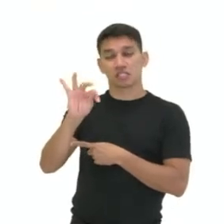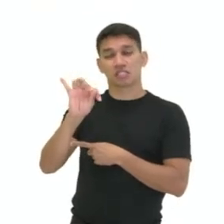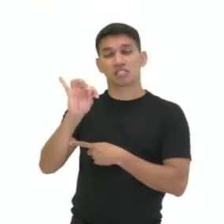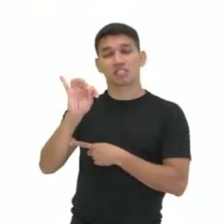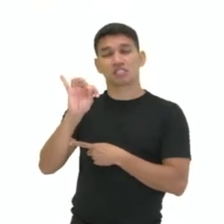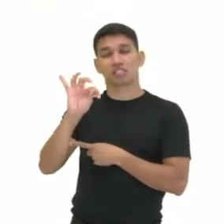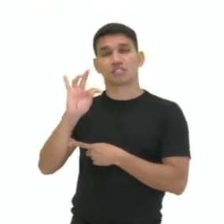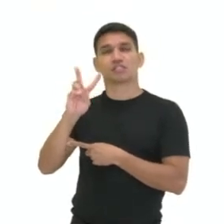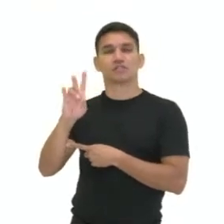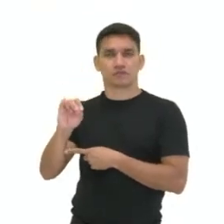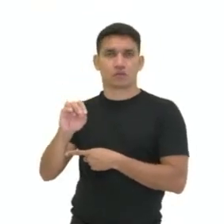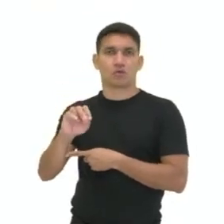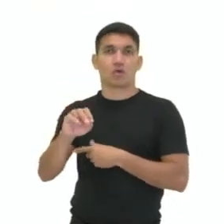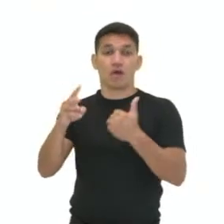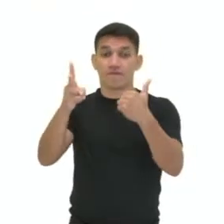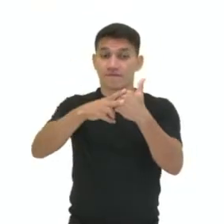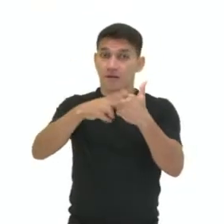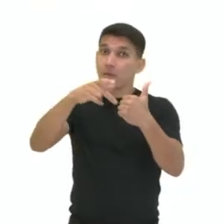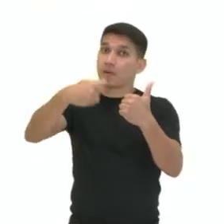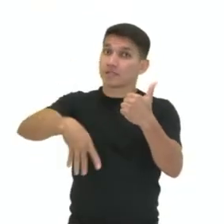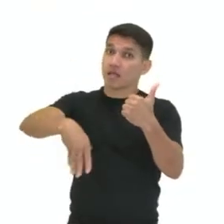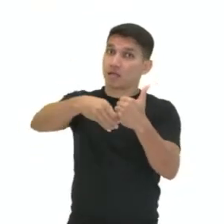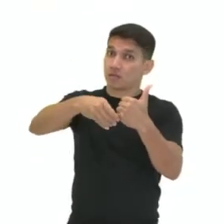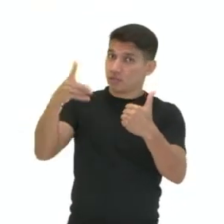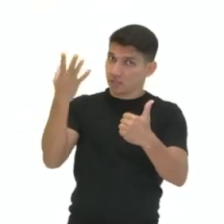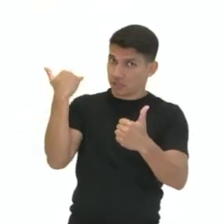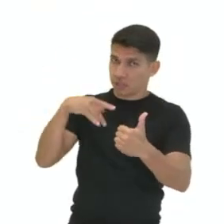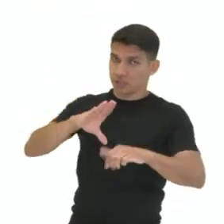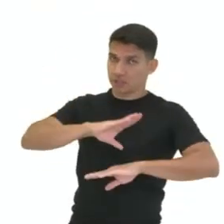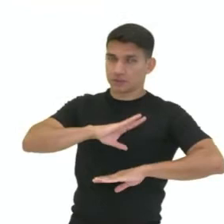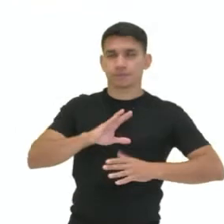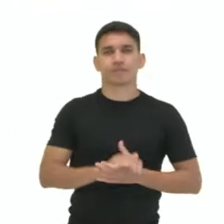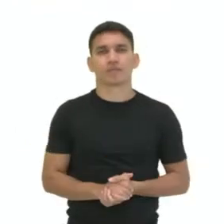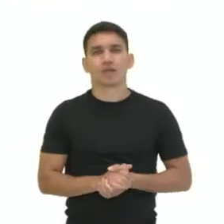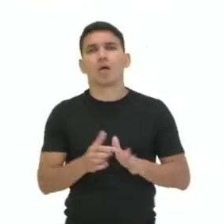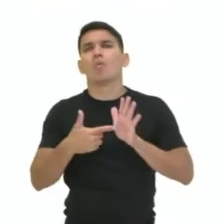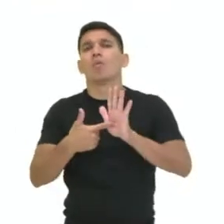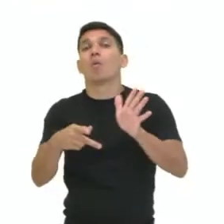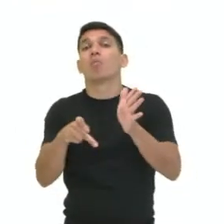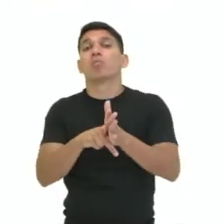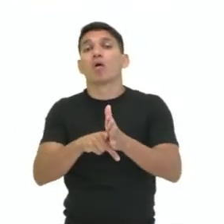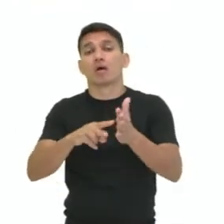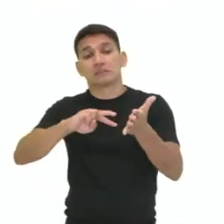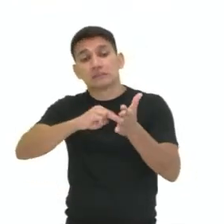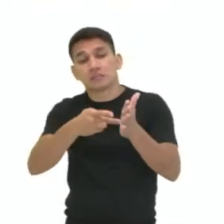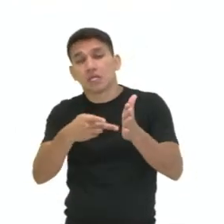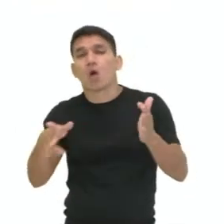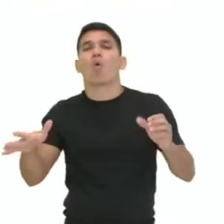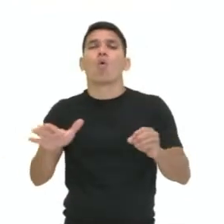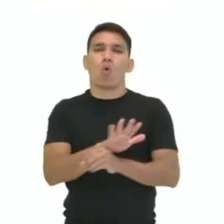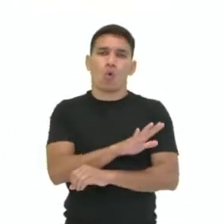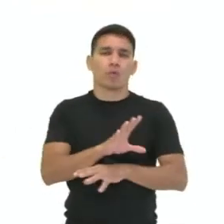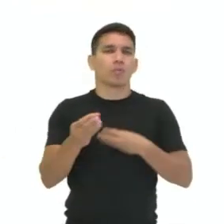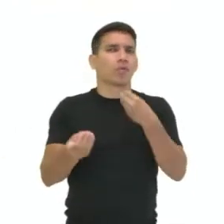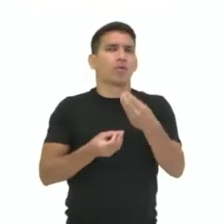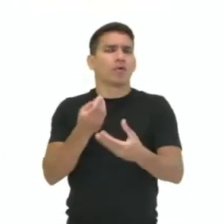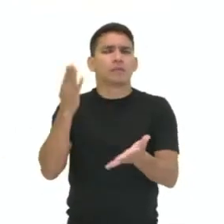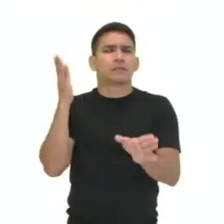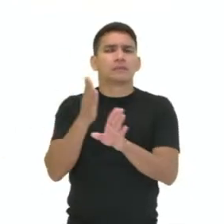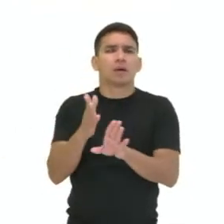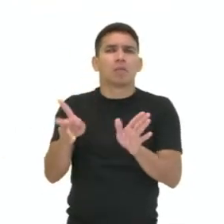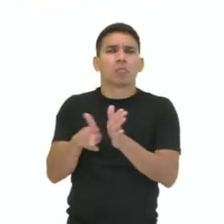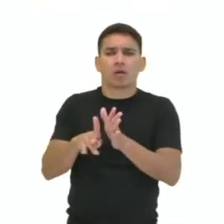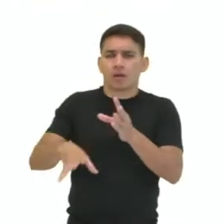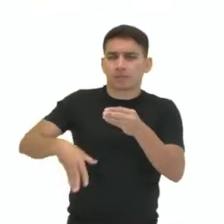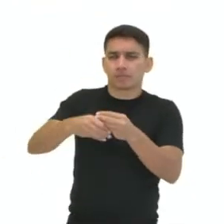complemento, naquele caso lá, para a expressão do seu sentido completo. E onde encontramos esse complemento no